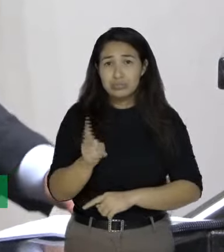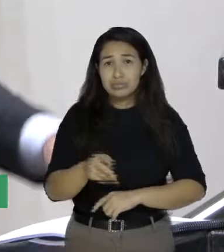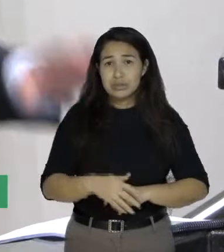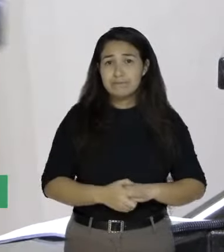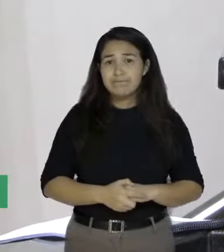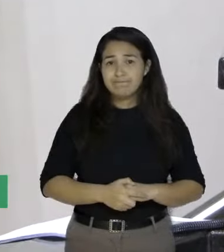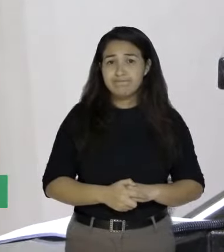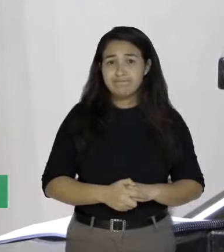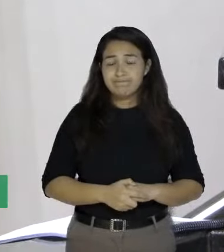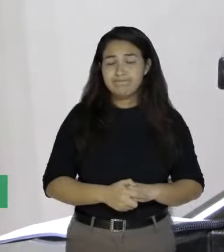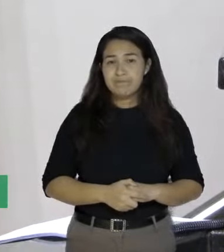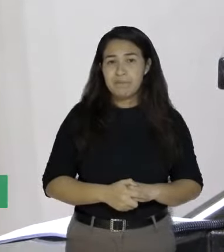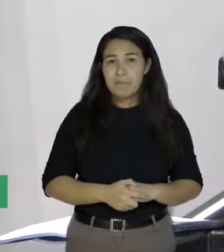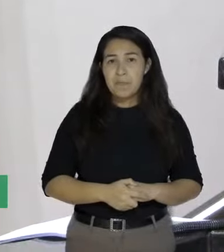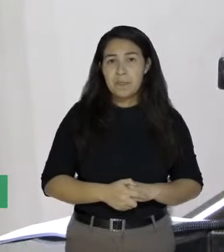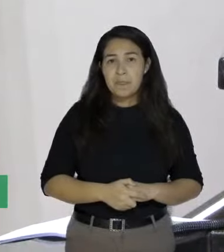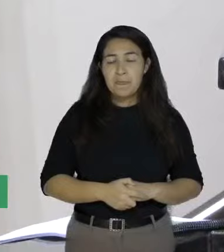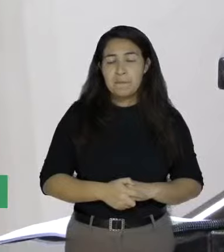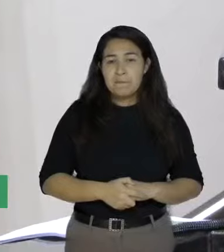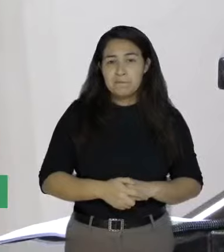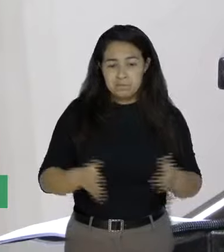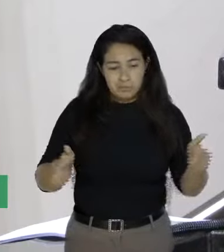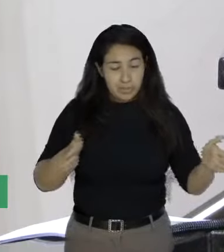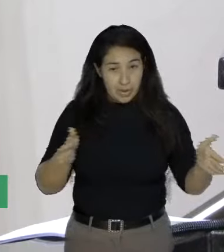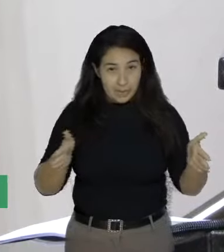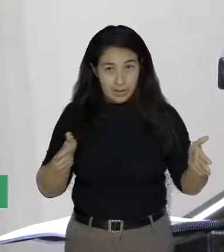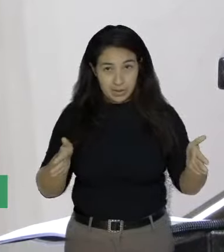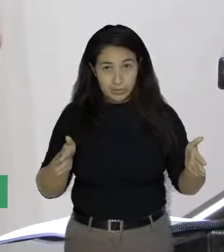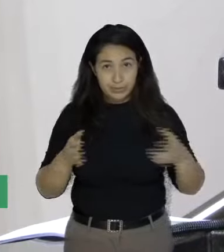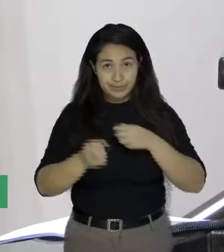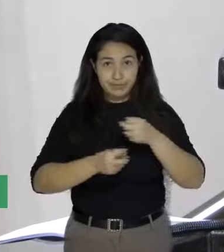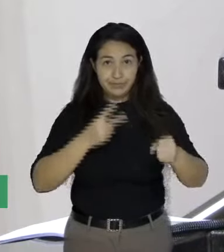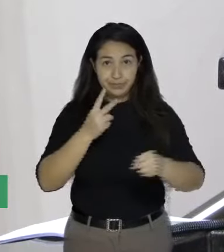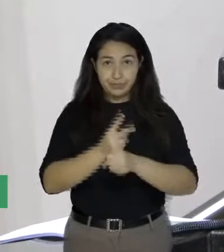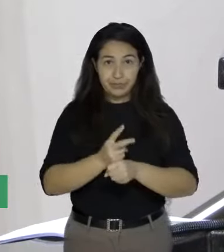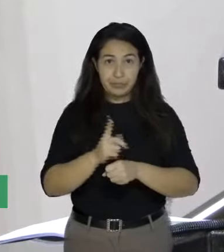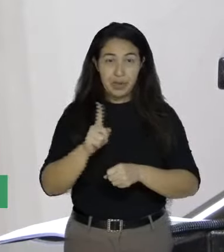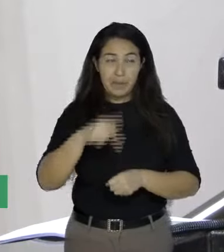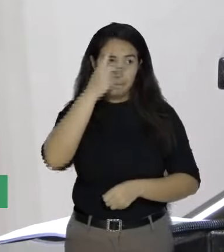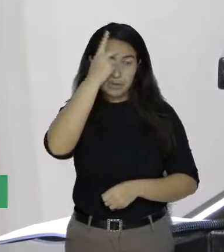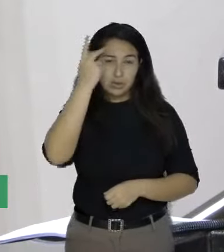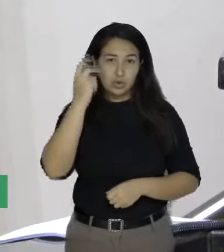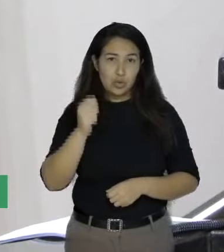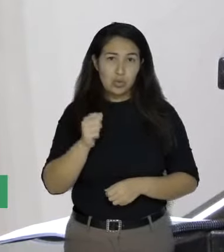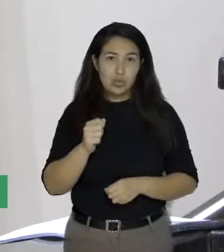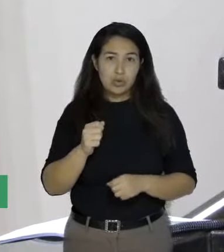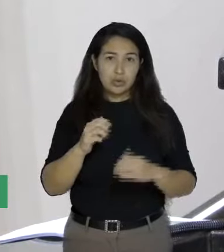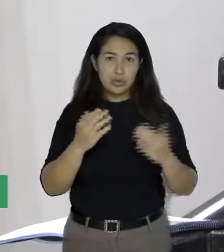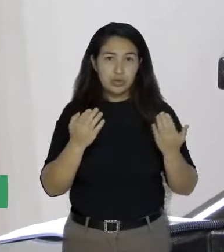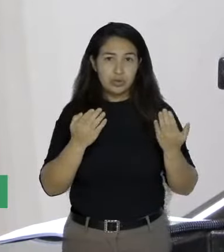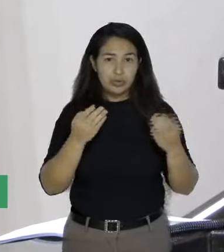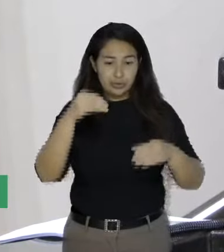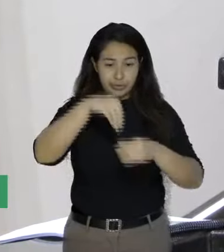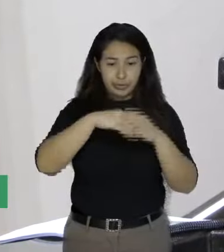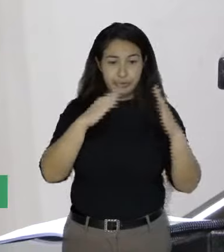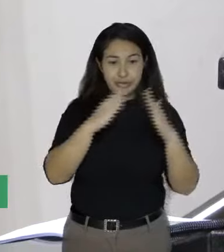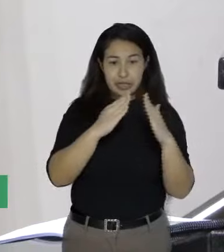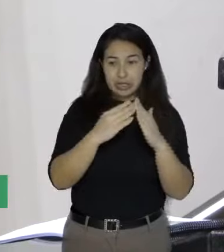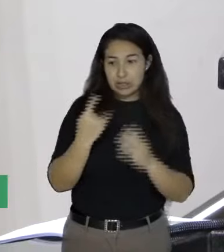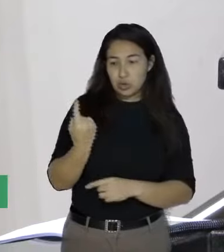ao longo desse período talvez fruto do isolamento social talvez fruto das relações